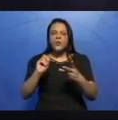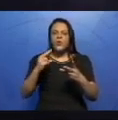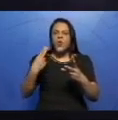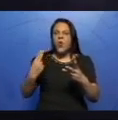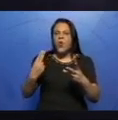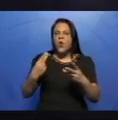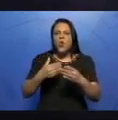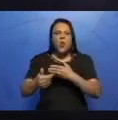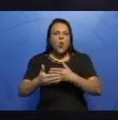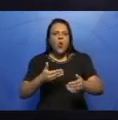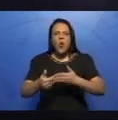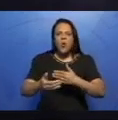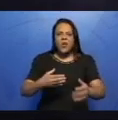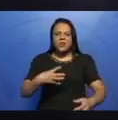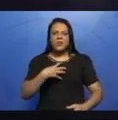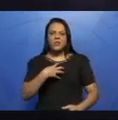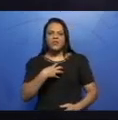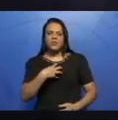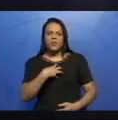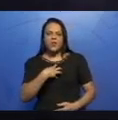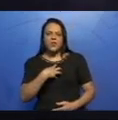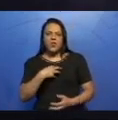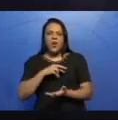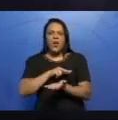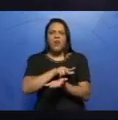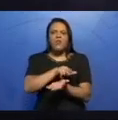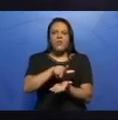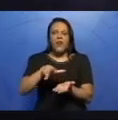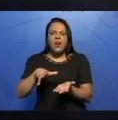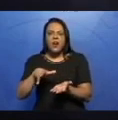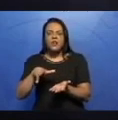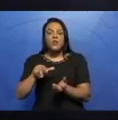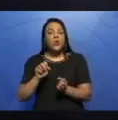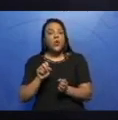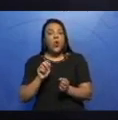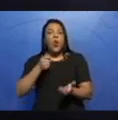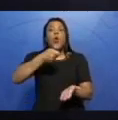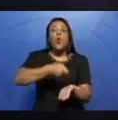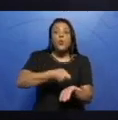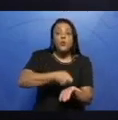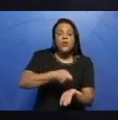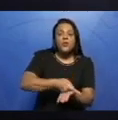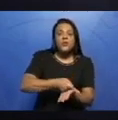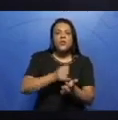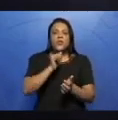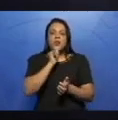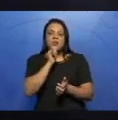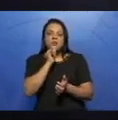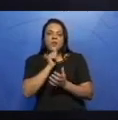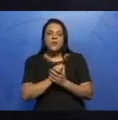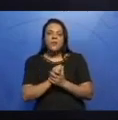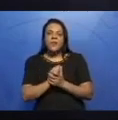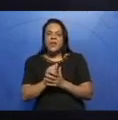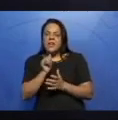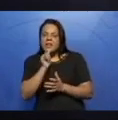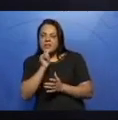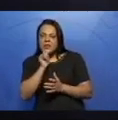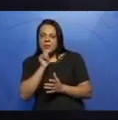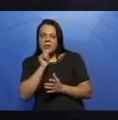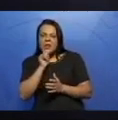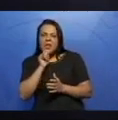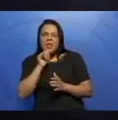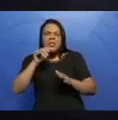qualquer sentimento, de uma obrigatoriedade. Então, quando eu digo que provavelmente